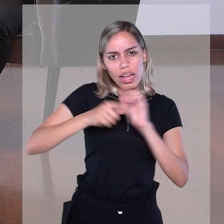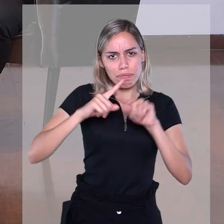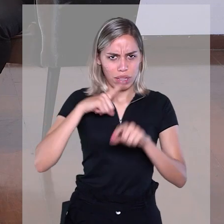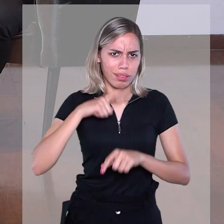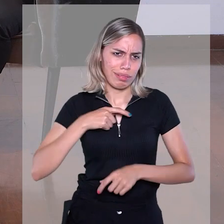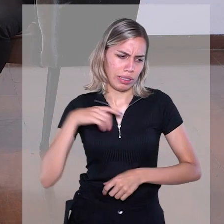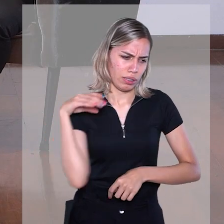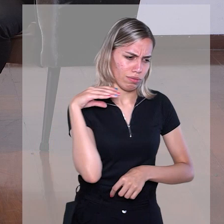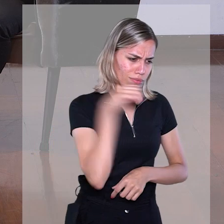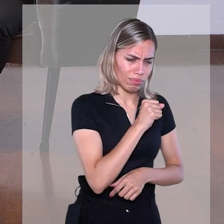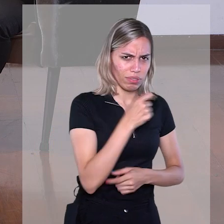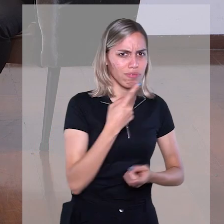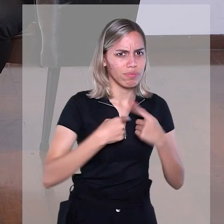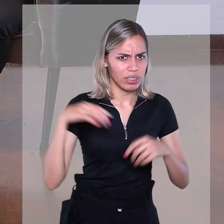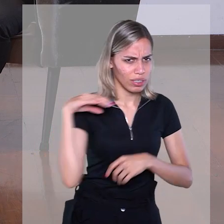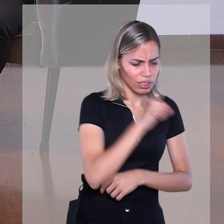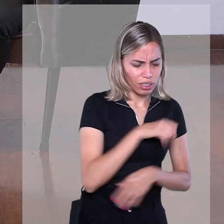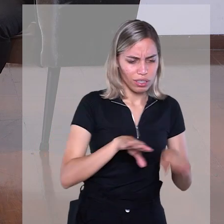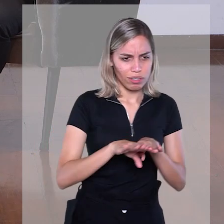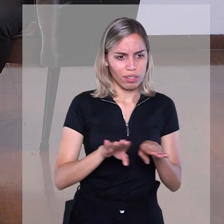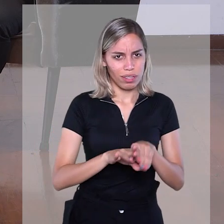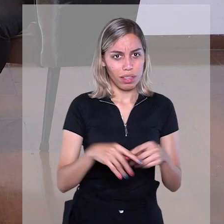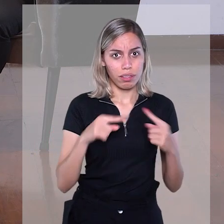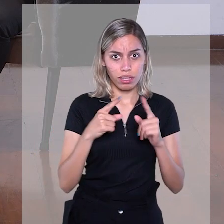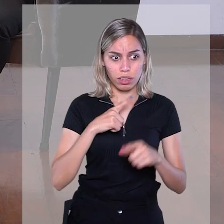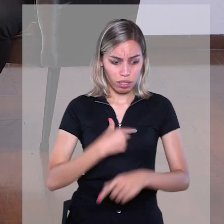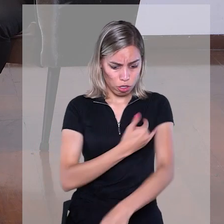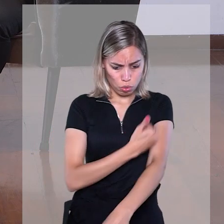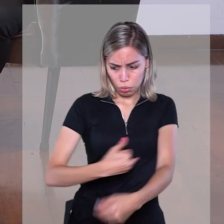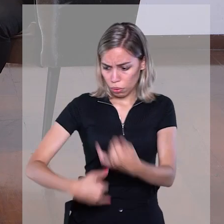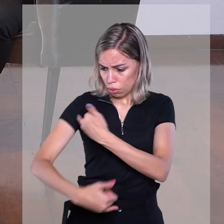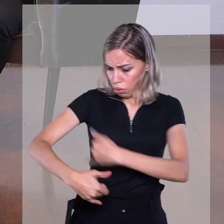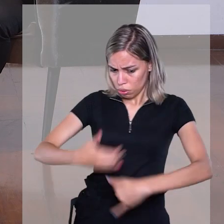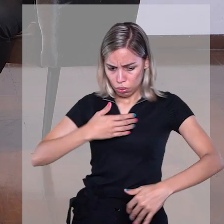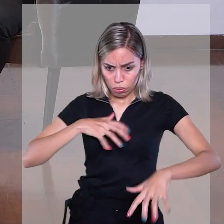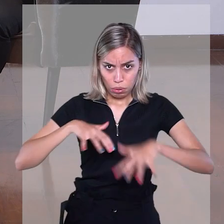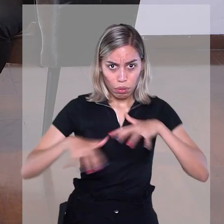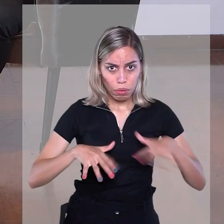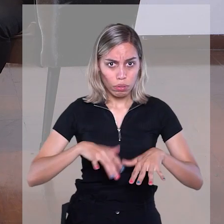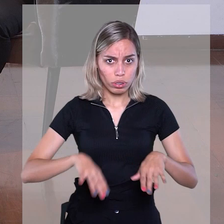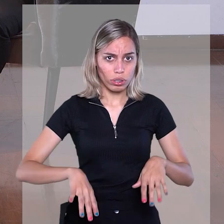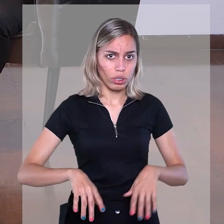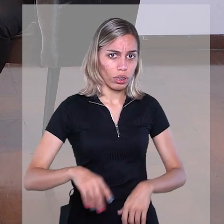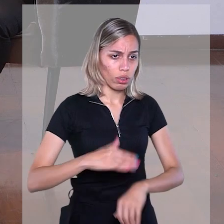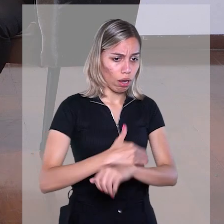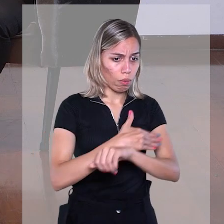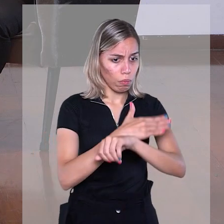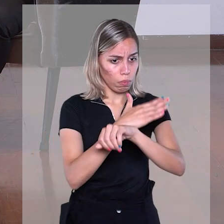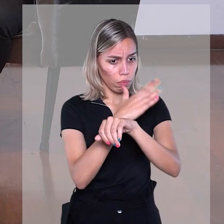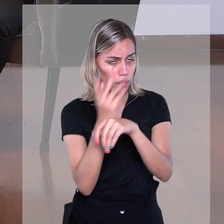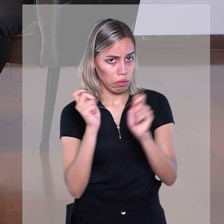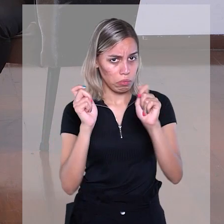entrecortada por outras ruas que se movem todo o tempo, como eu já disse, em busca de outras possíveis, compossíveis e incompossíveis ruas